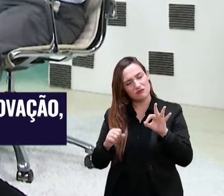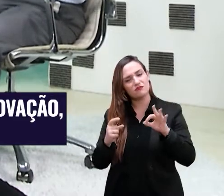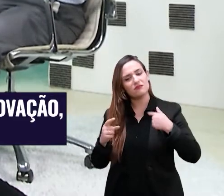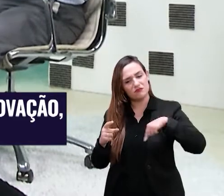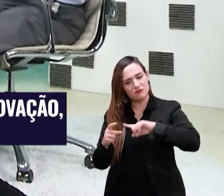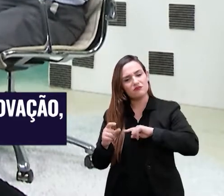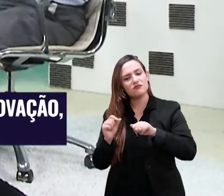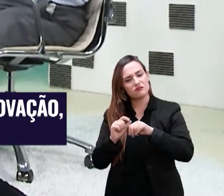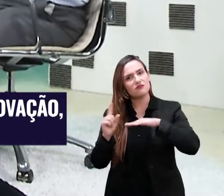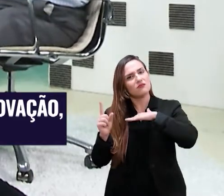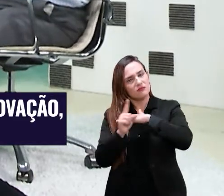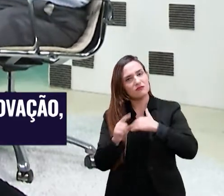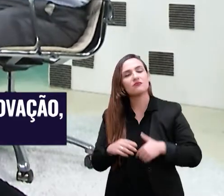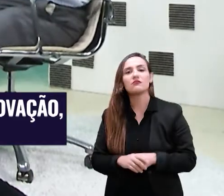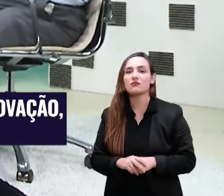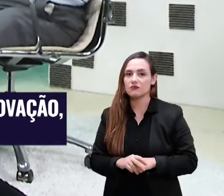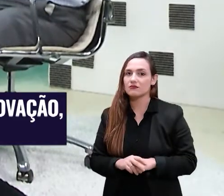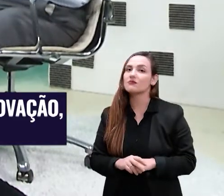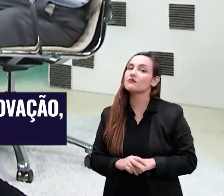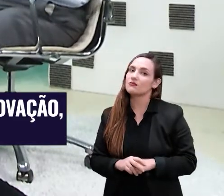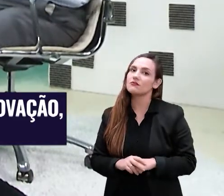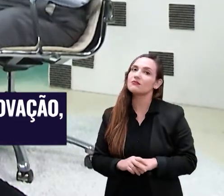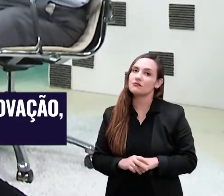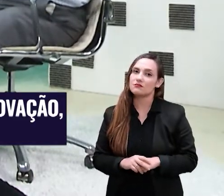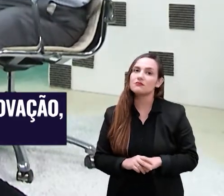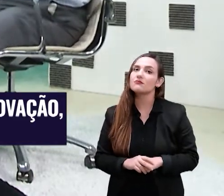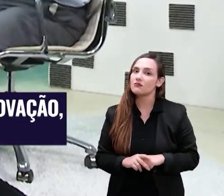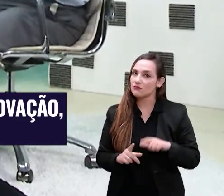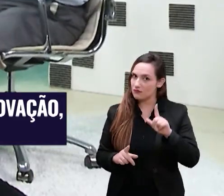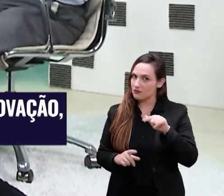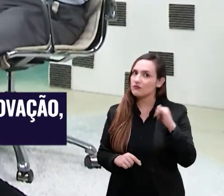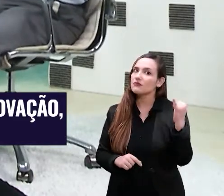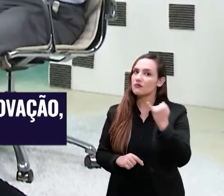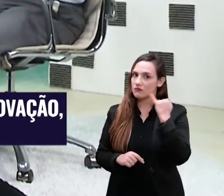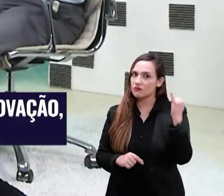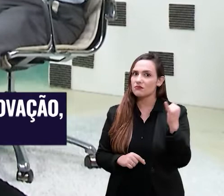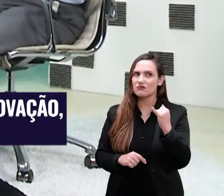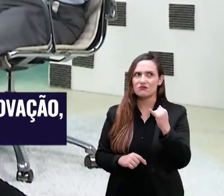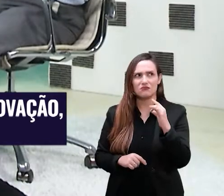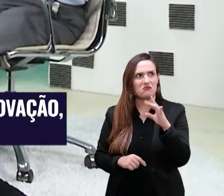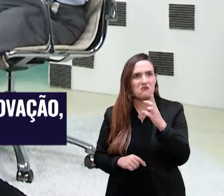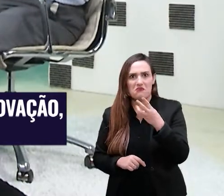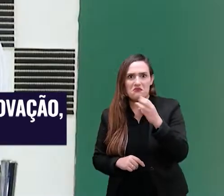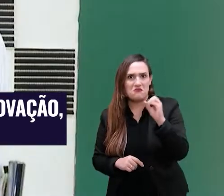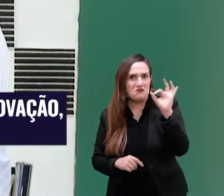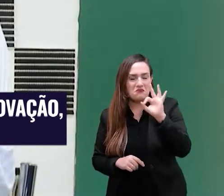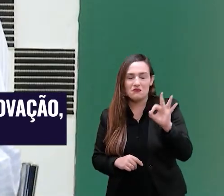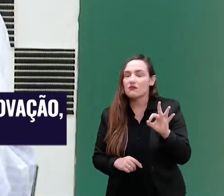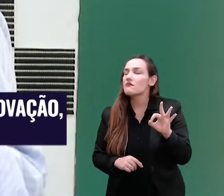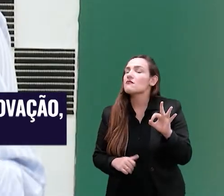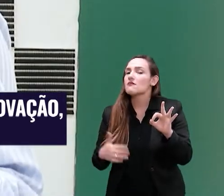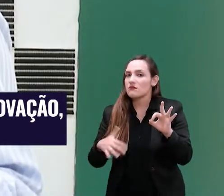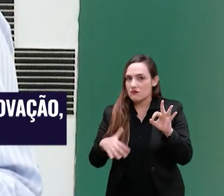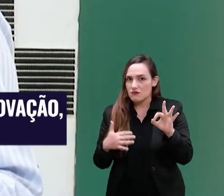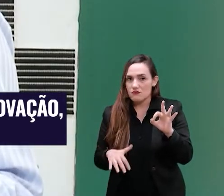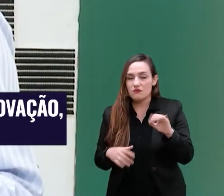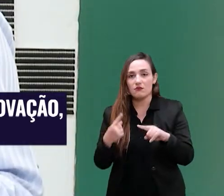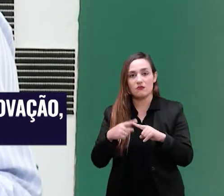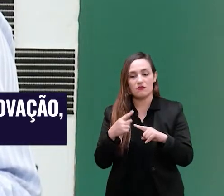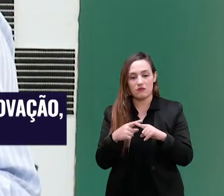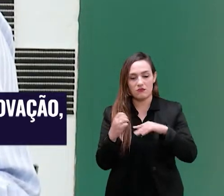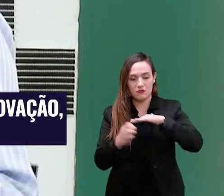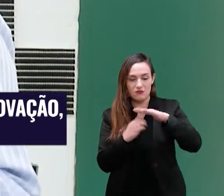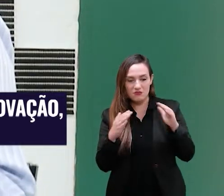37%. Bastante. Ok? Mas que seja 30, uhum, já é significativo, uhum, porque assim, quando a gente olha o pequeno